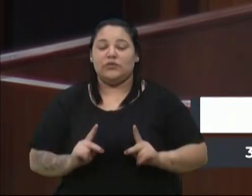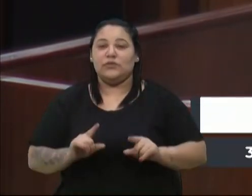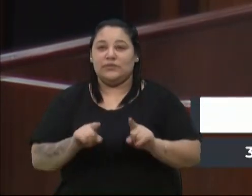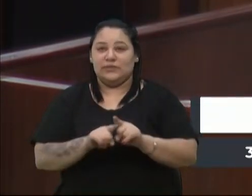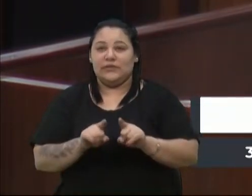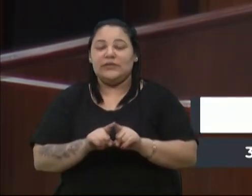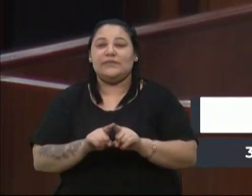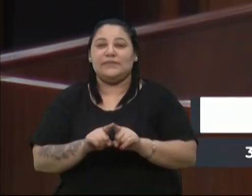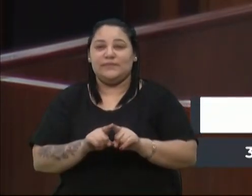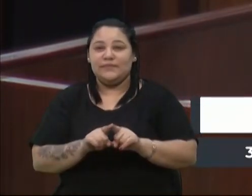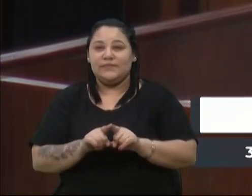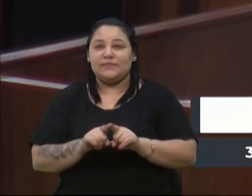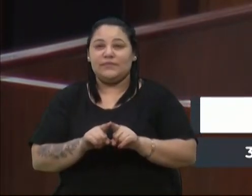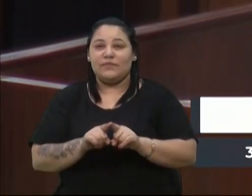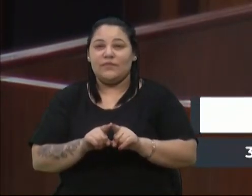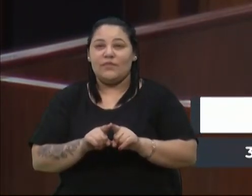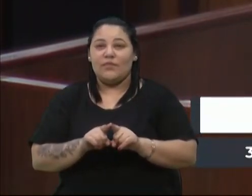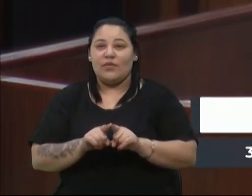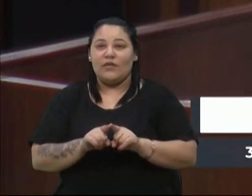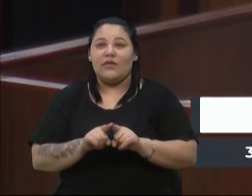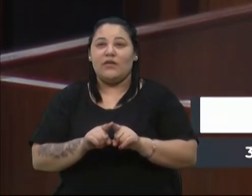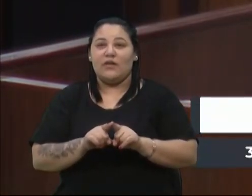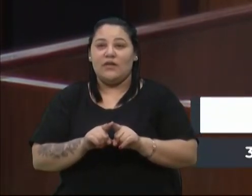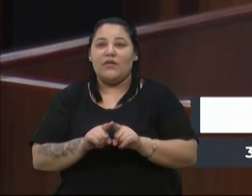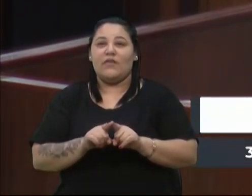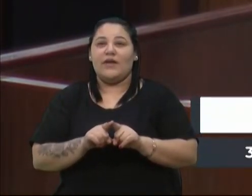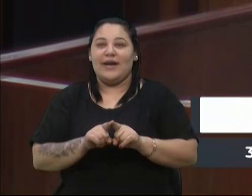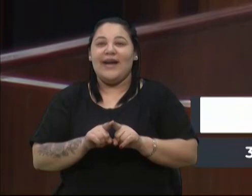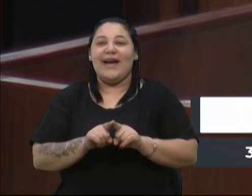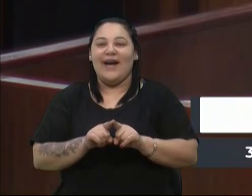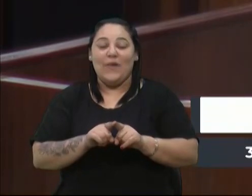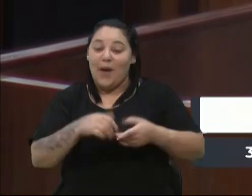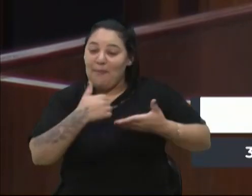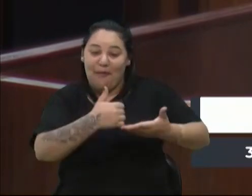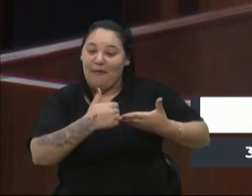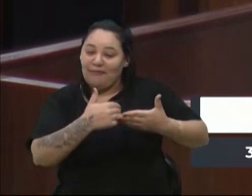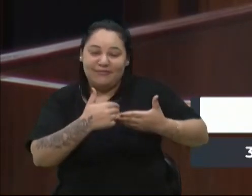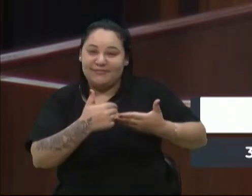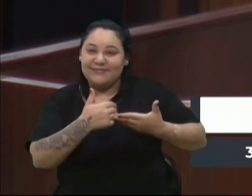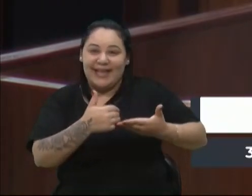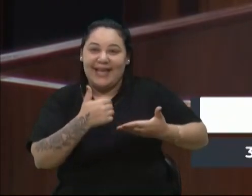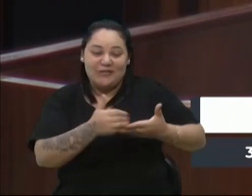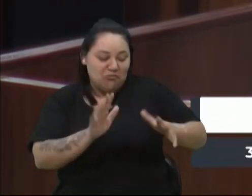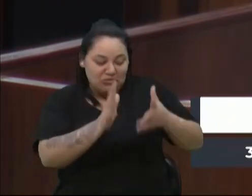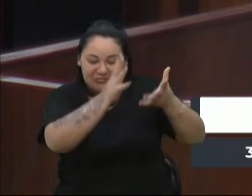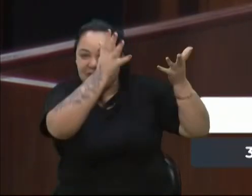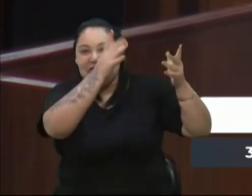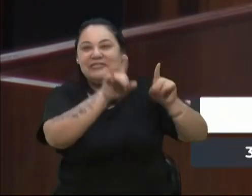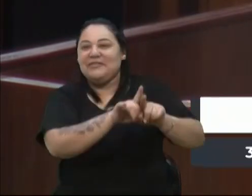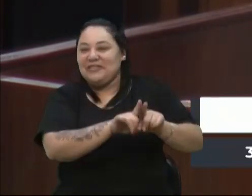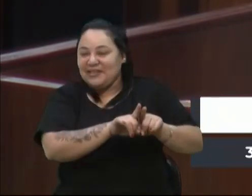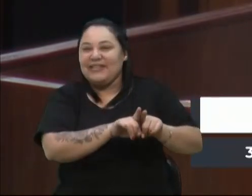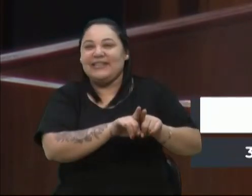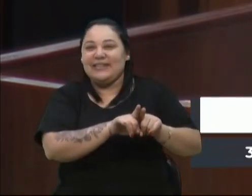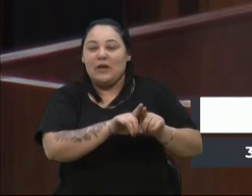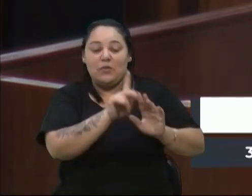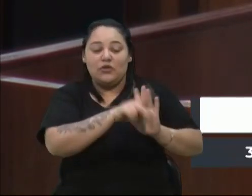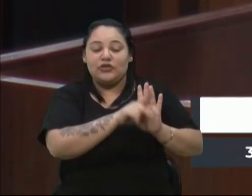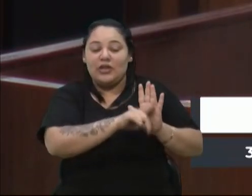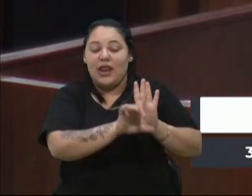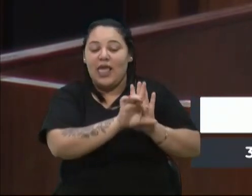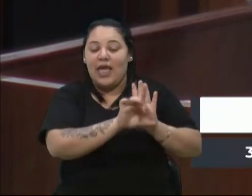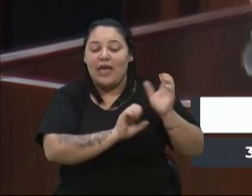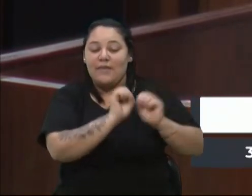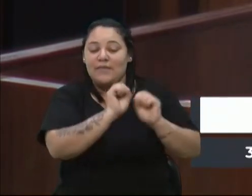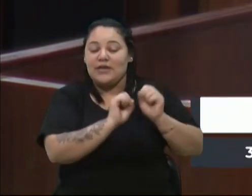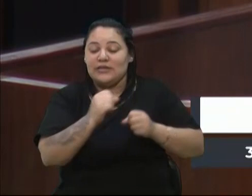diretamente dando apoio, nem que seja moral, a projetos de lei e empresas que nos dão suporte para poder